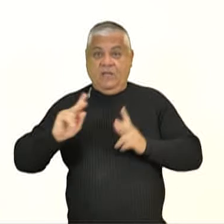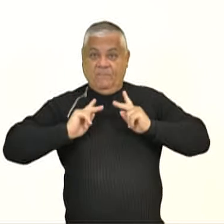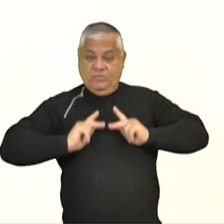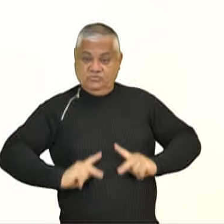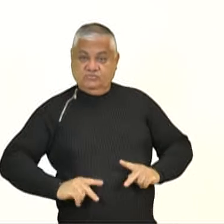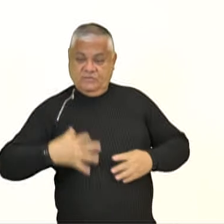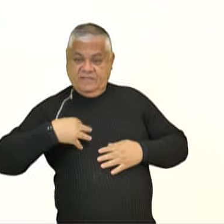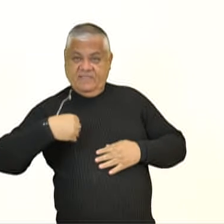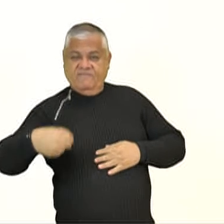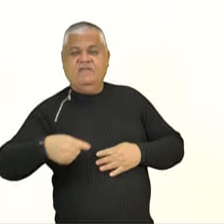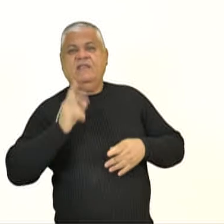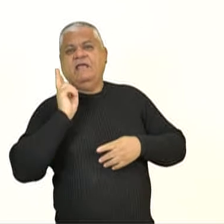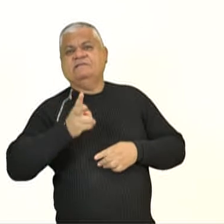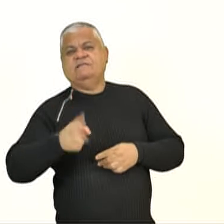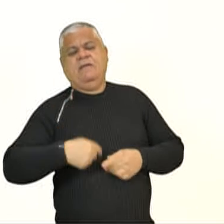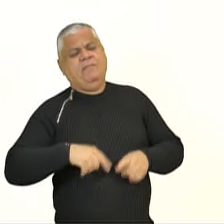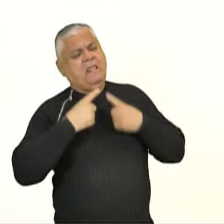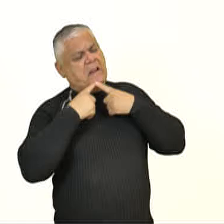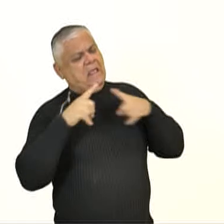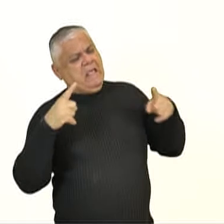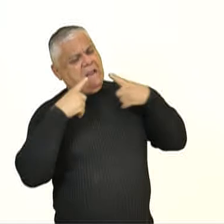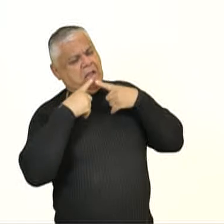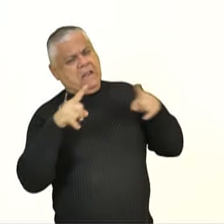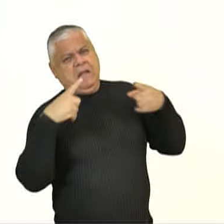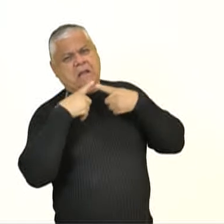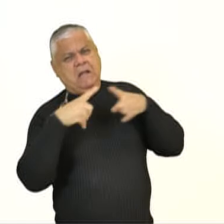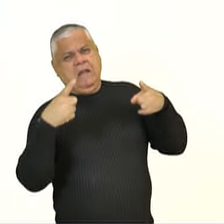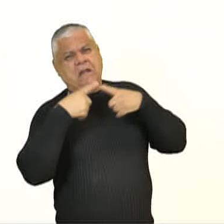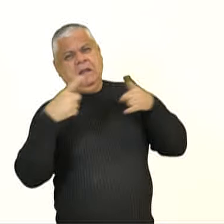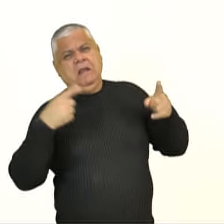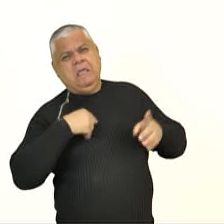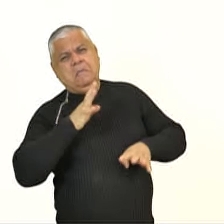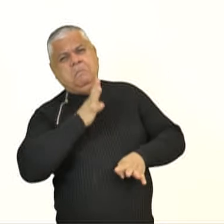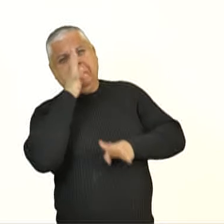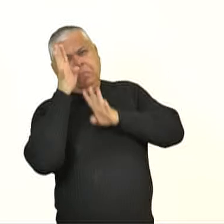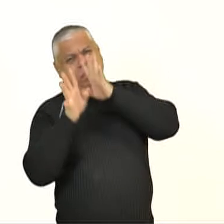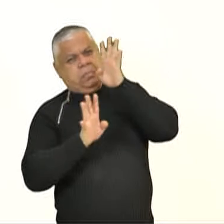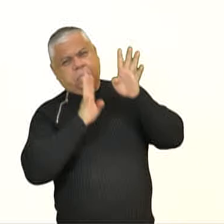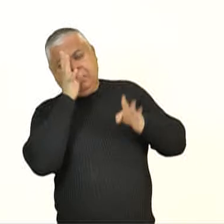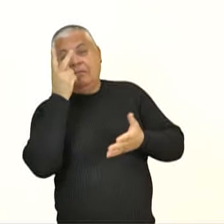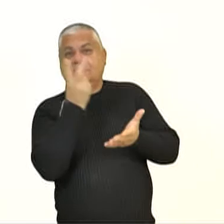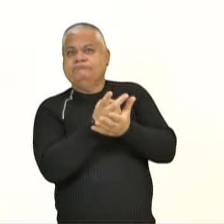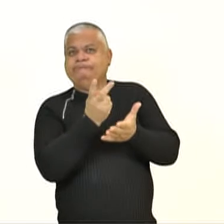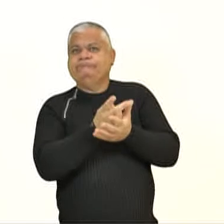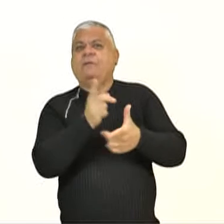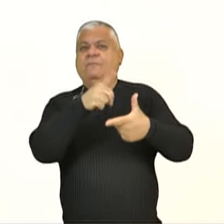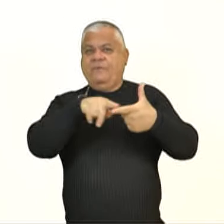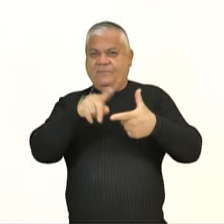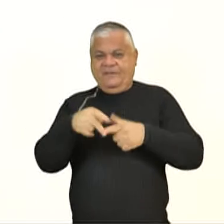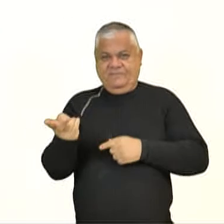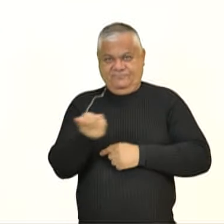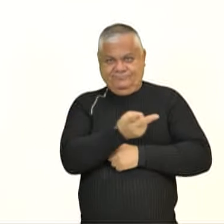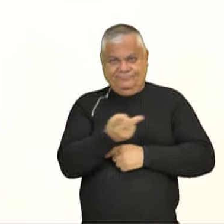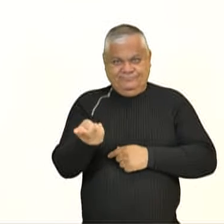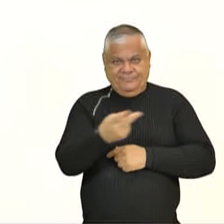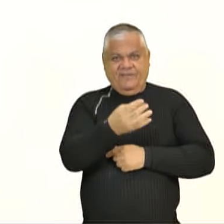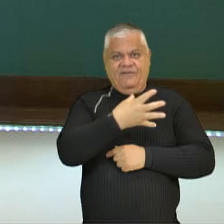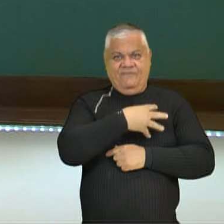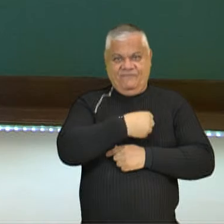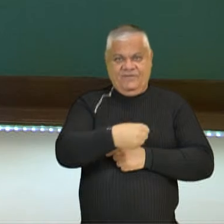Pereira é de apresentar queixas e insolência. Então, elas têm bastante conflito entre elas e a mãe, sim,